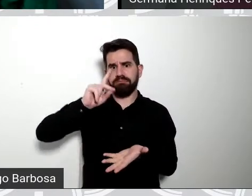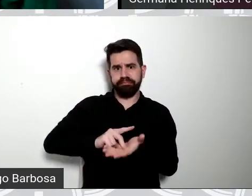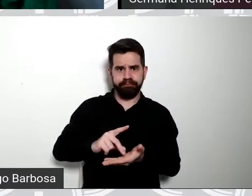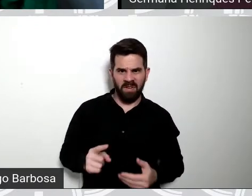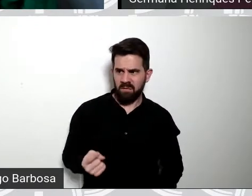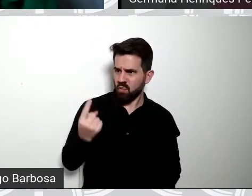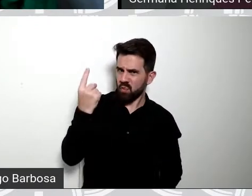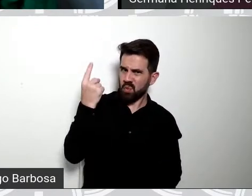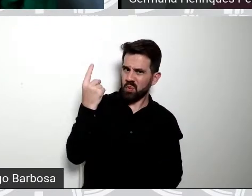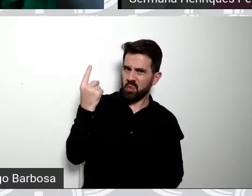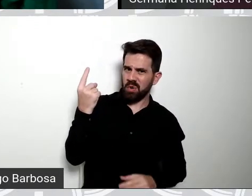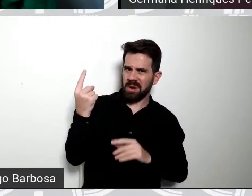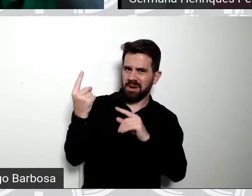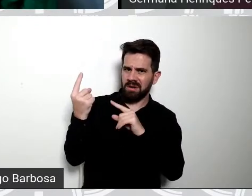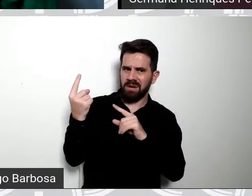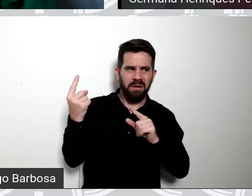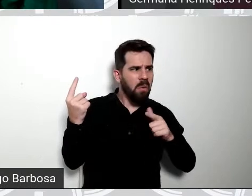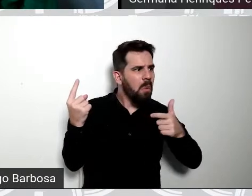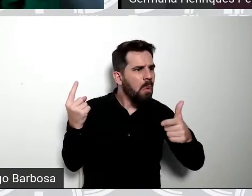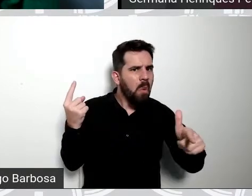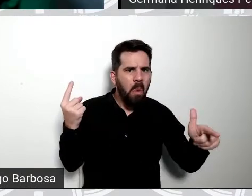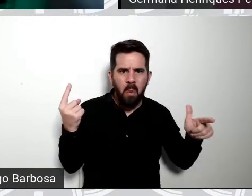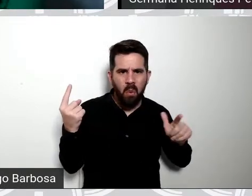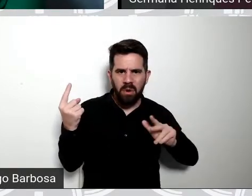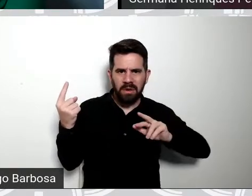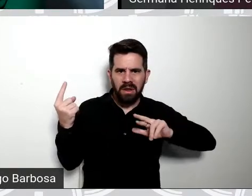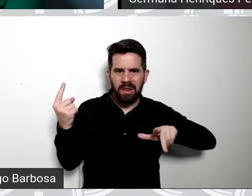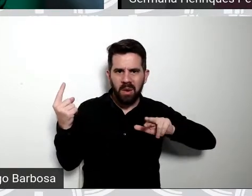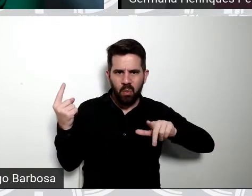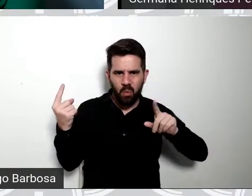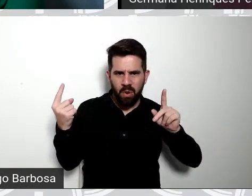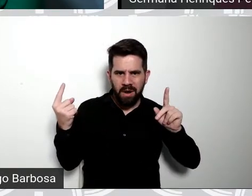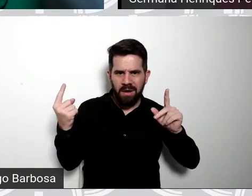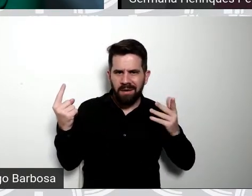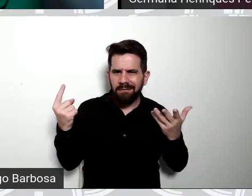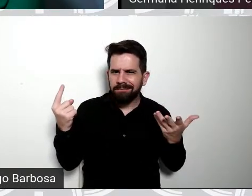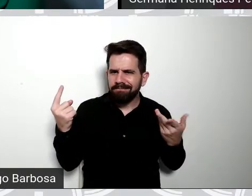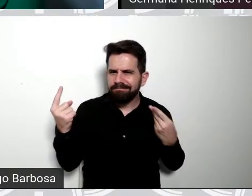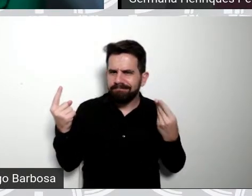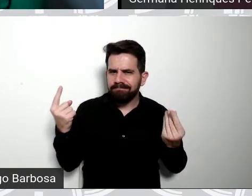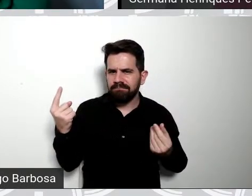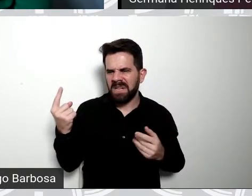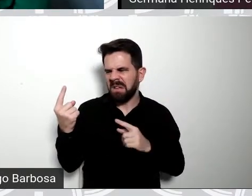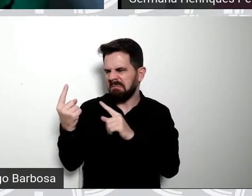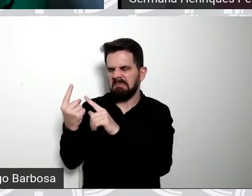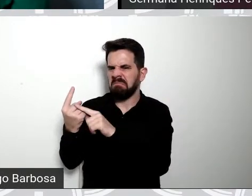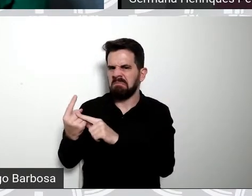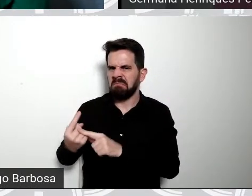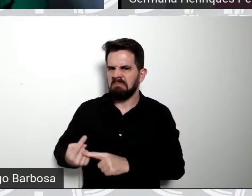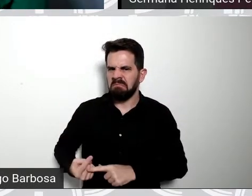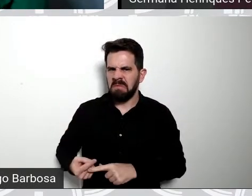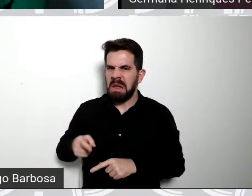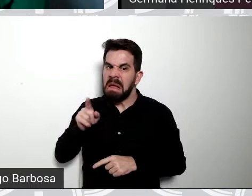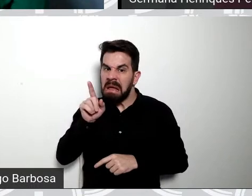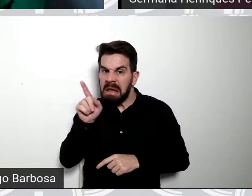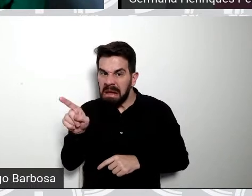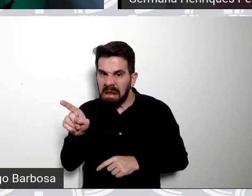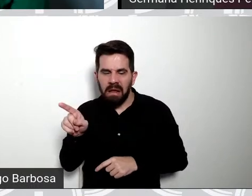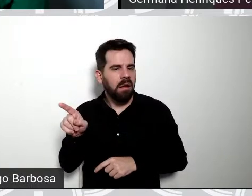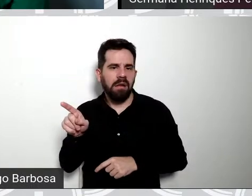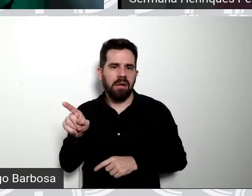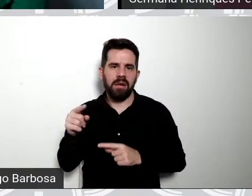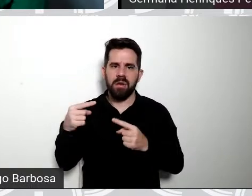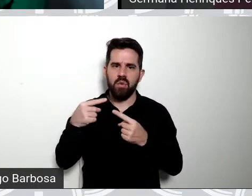opção de que trata Delille, né? Porém, levantar os fatos não faz disso uma história.